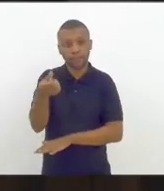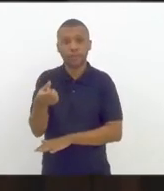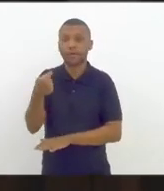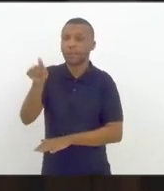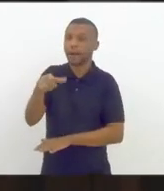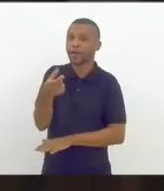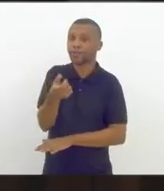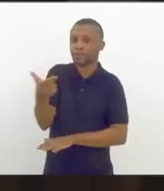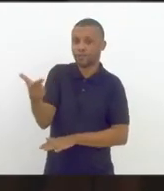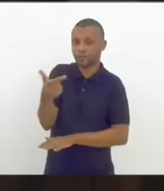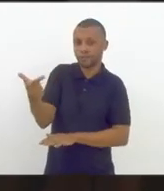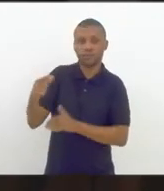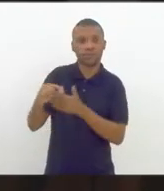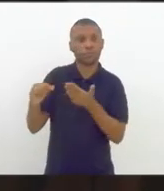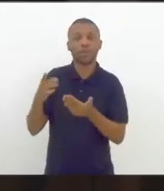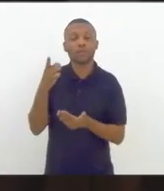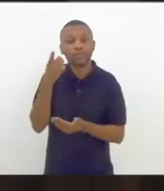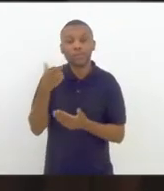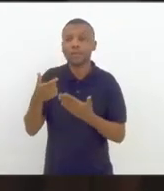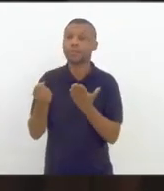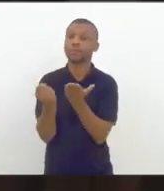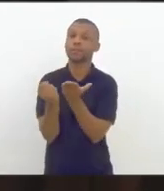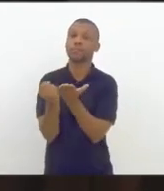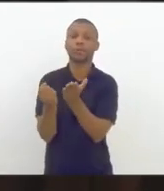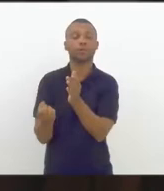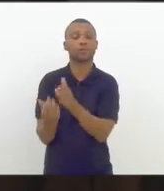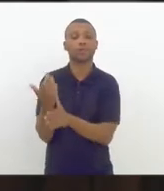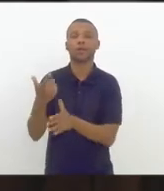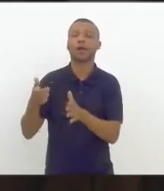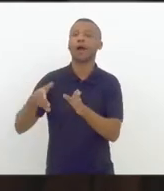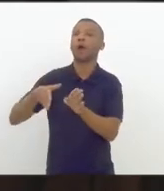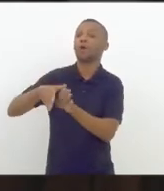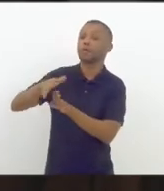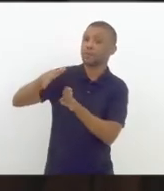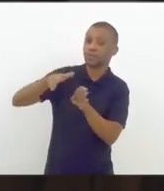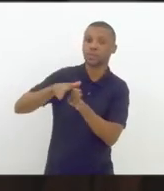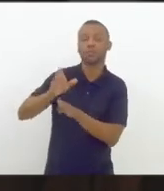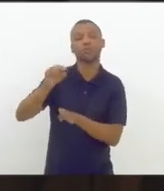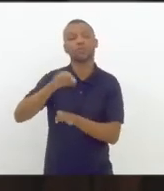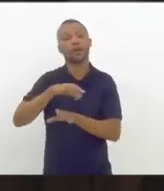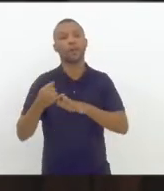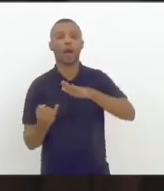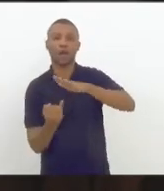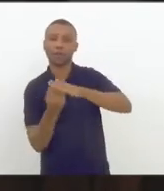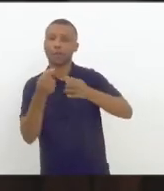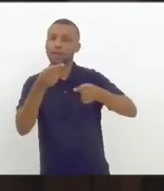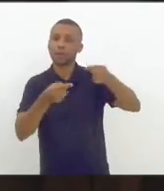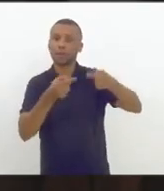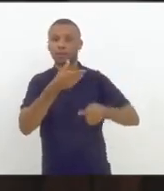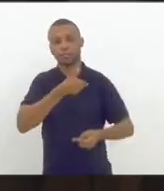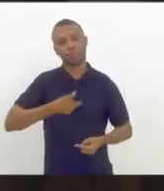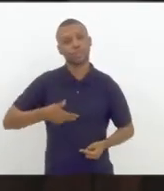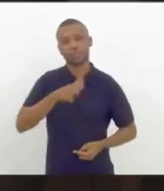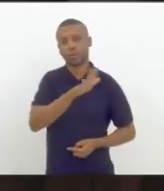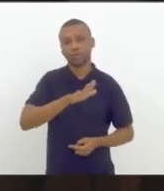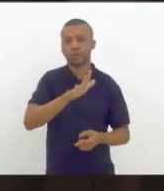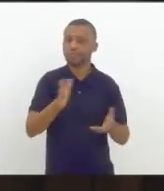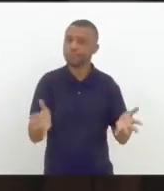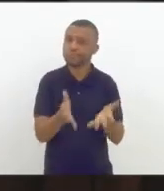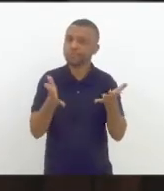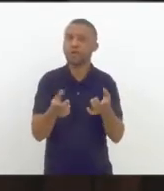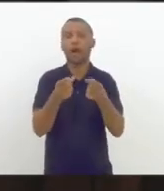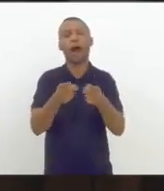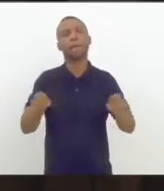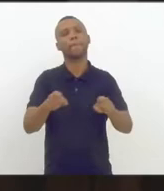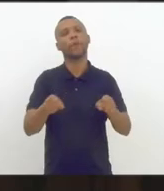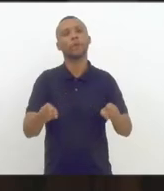22, de autoria do deputado Samuel Malafaia, que institui diretrizes para a instituição da Política Estadual de Incentivo à Música Gospel no âmbito do Estado